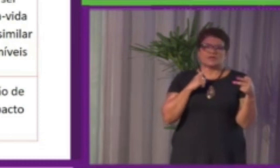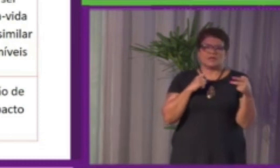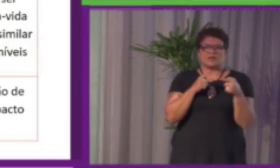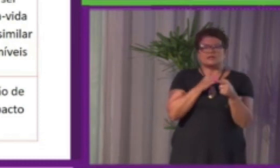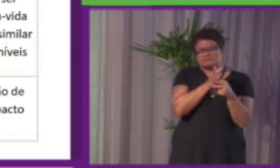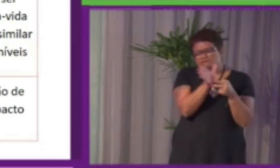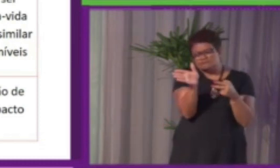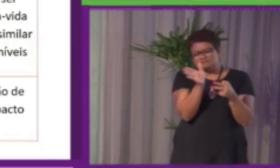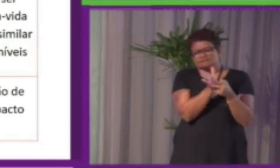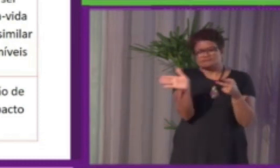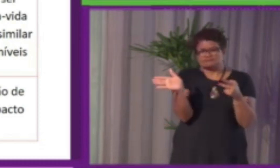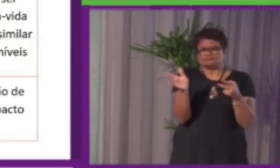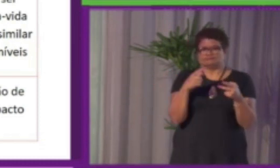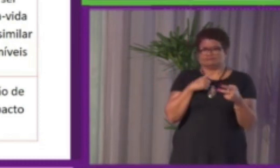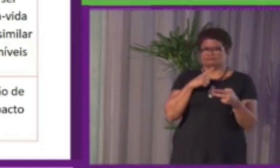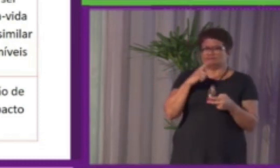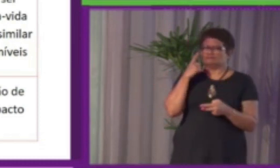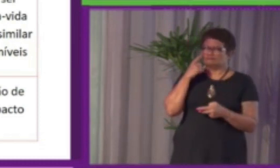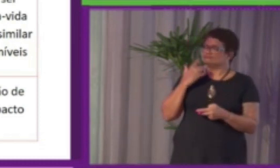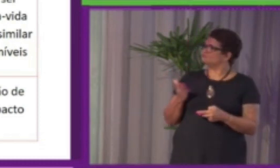Inotercena,